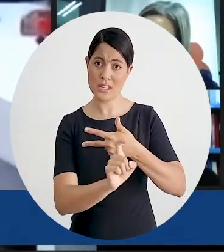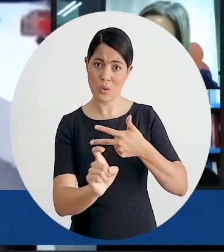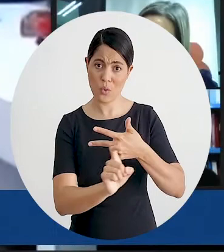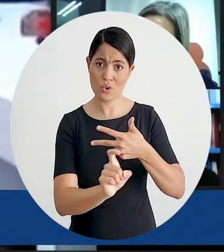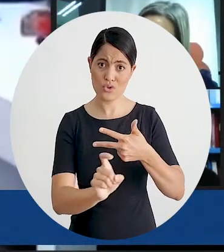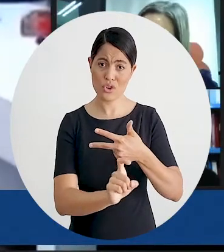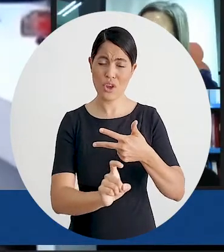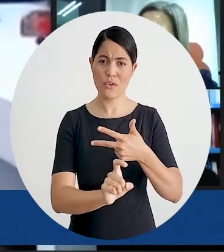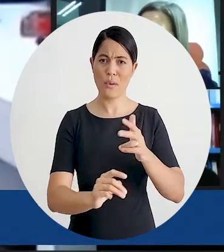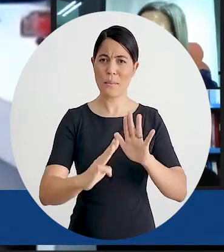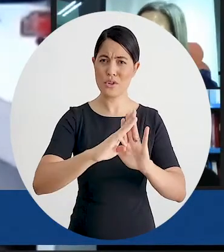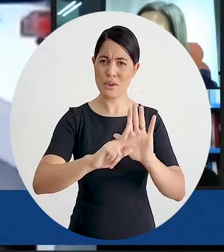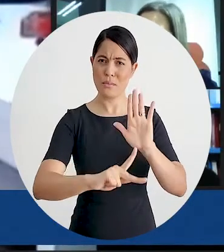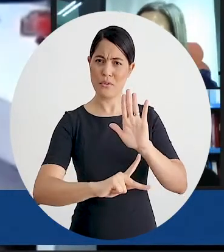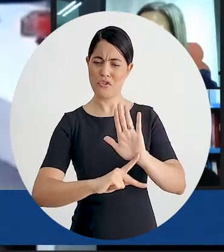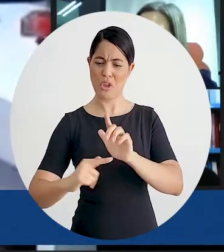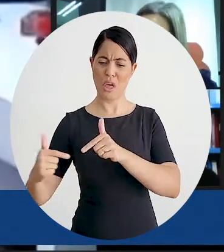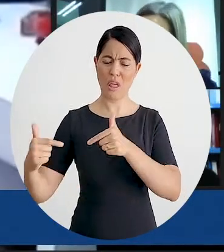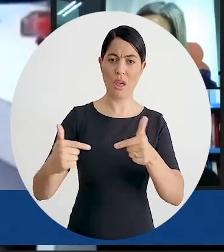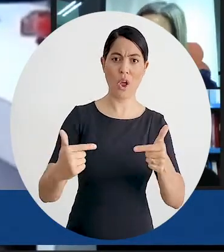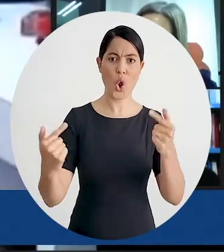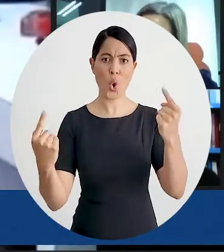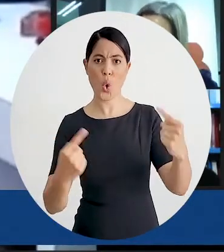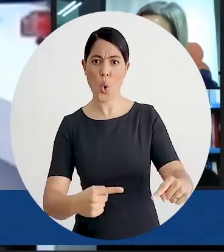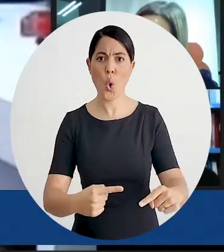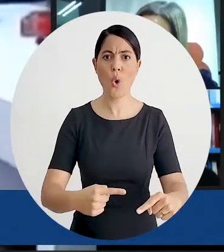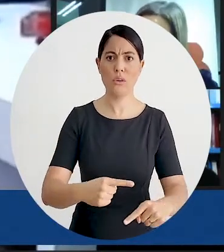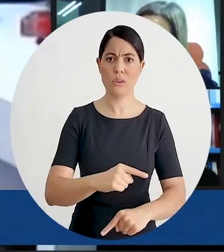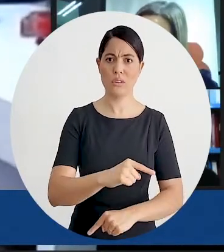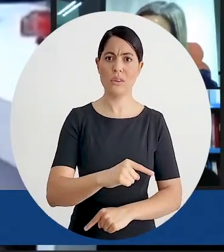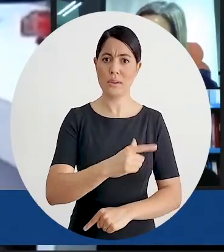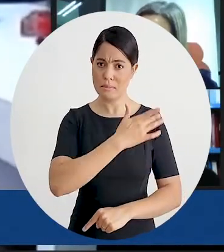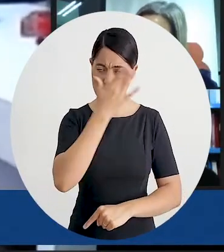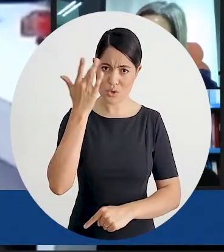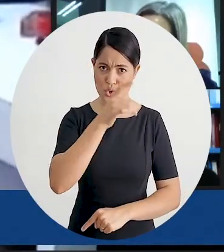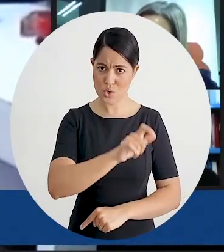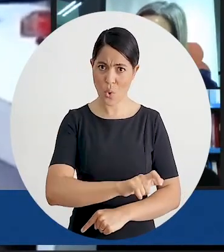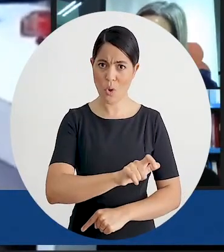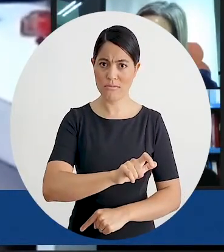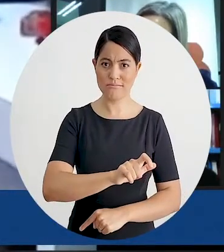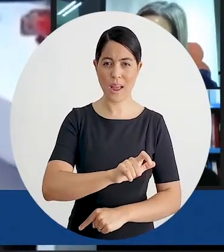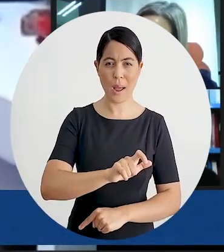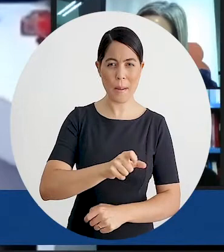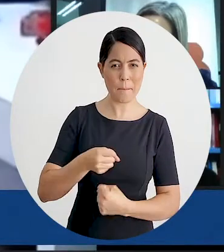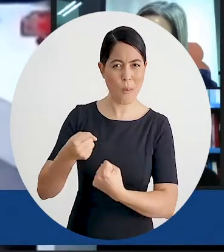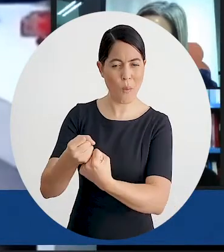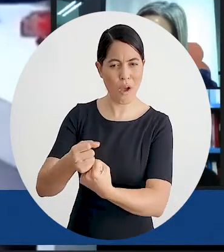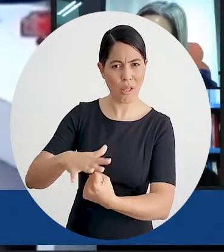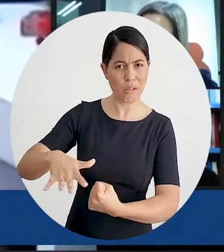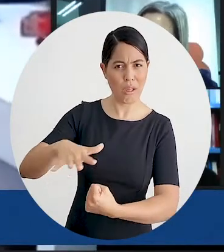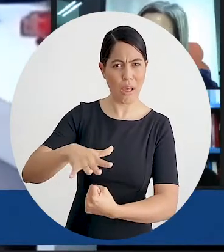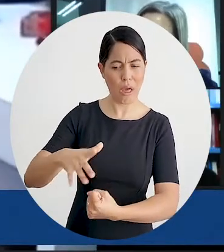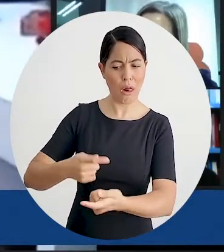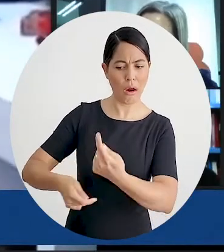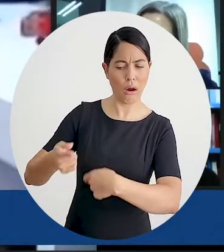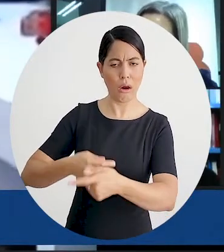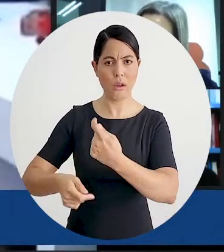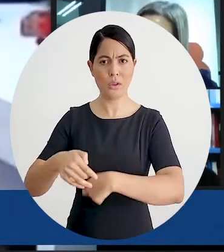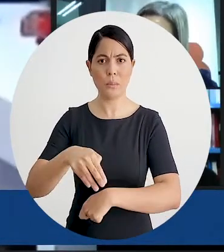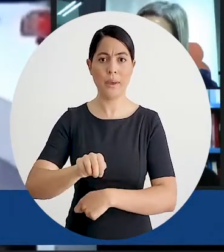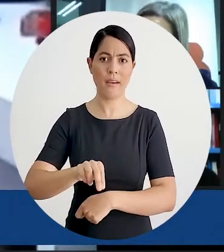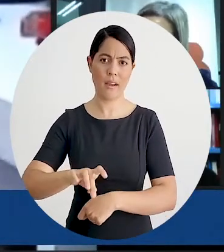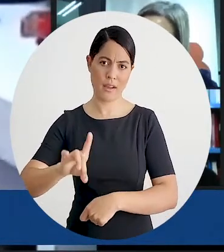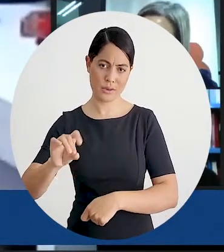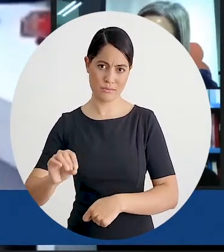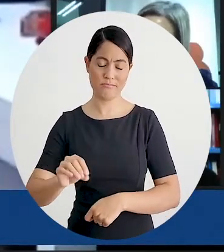provisórias e suas agências reguladoras que não atuam em defesa dos consumidores, mas em favor do mercado. E até mesmo